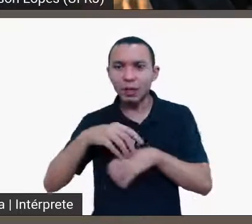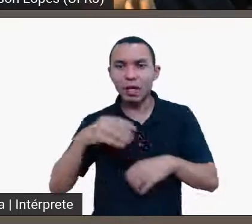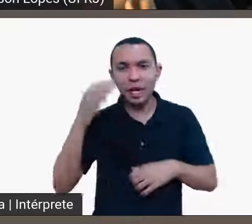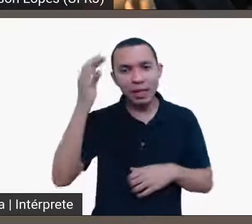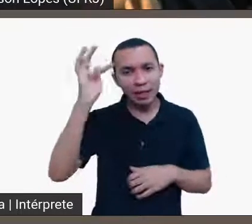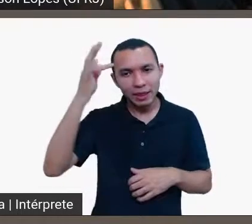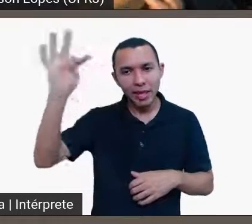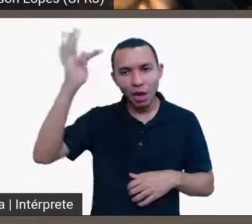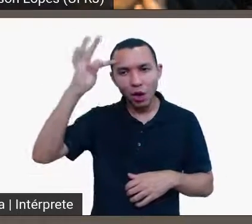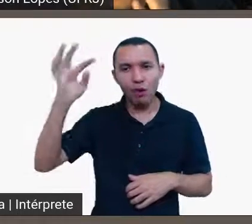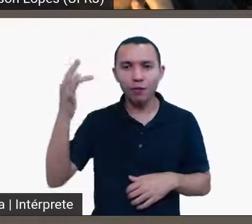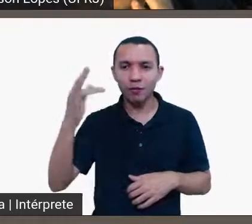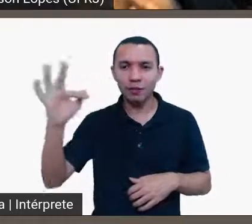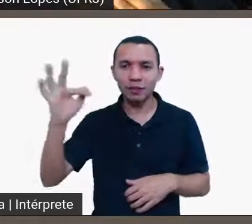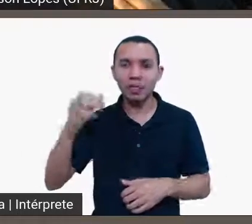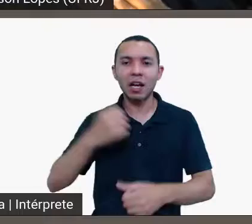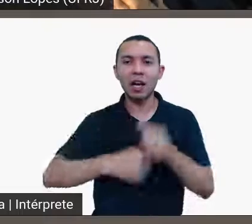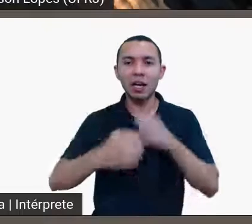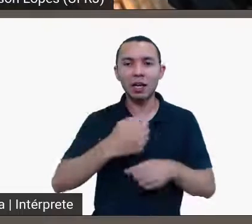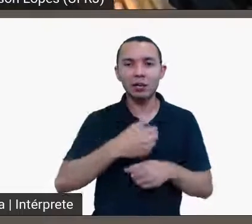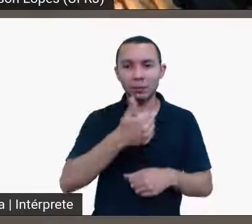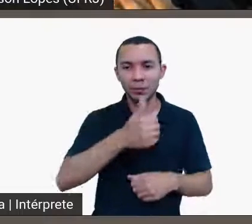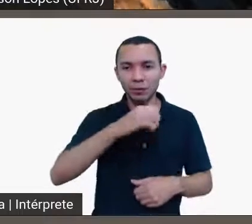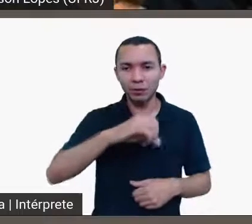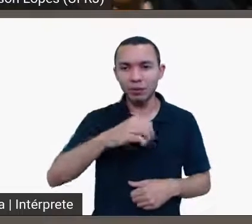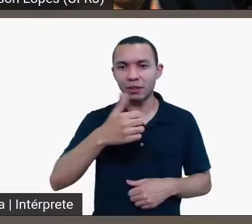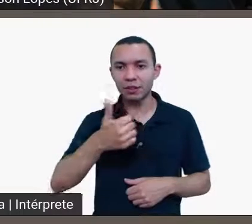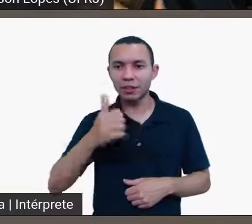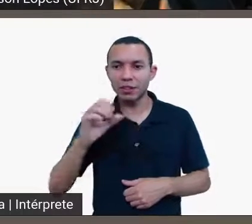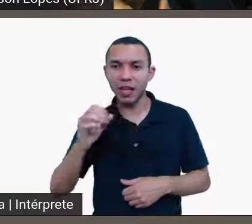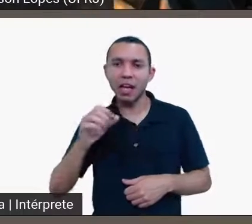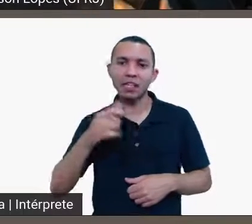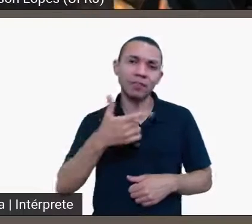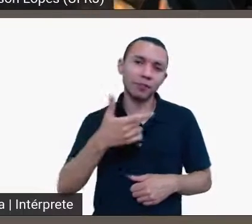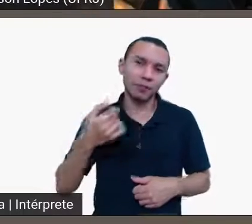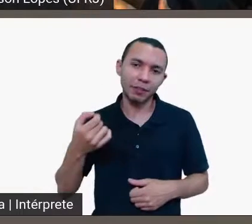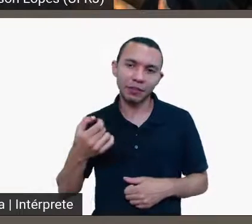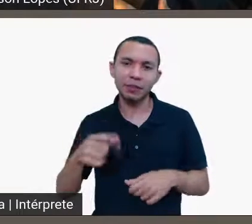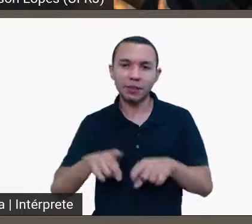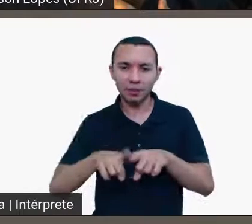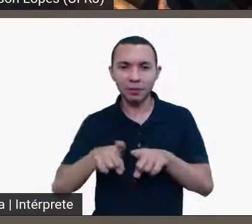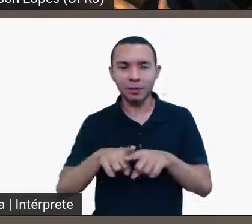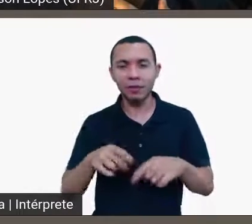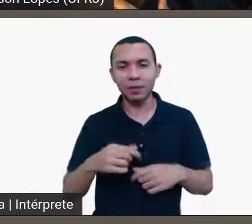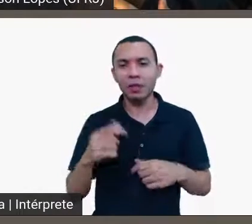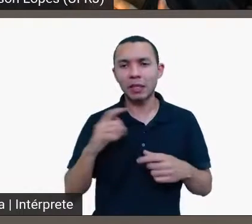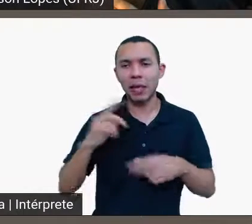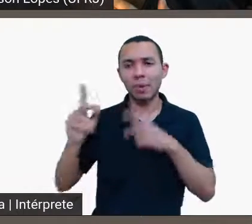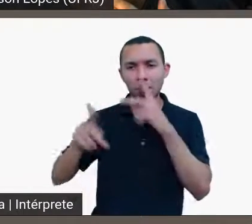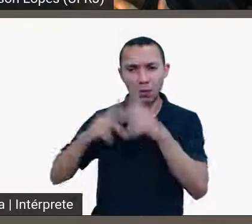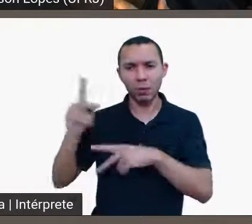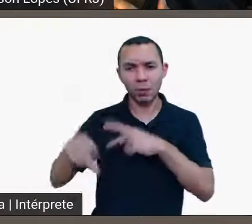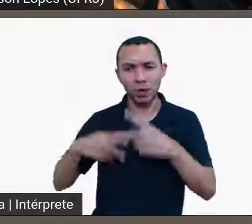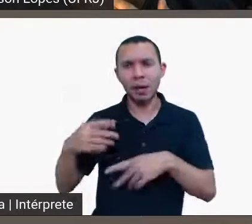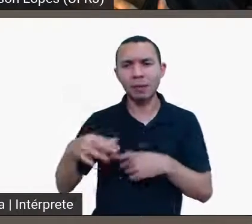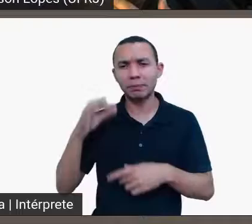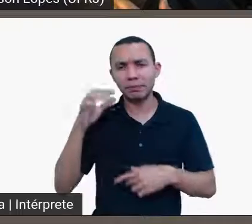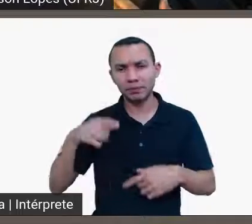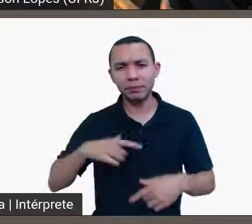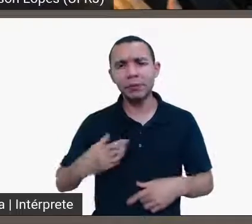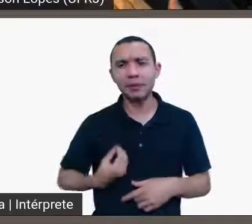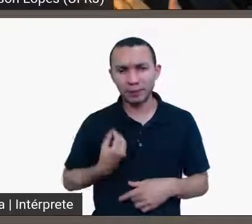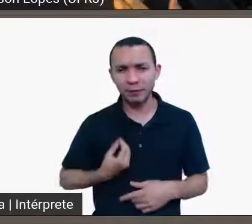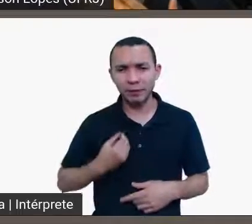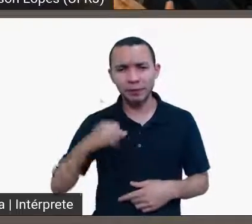dos anos 10 e 20. Então havia essa dimensão popular presente, muito, de